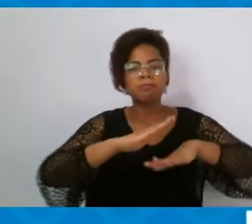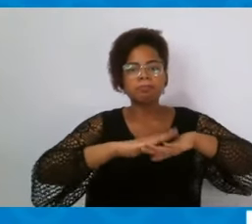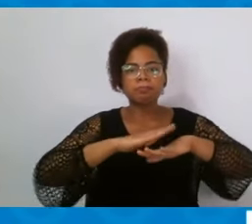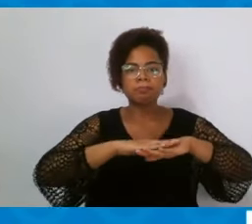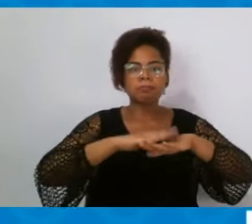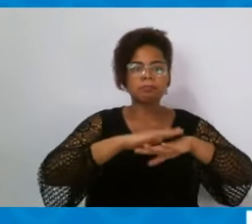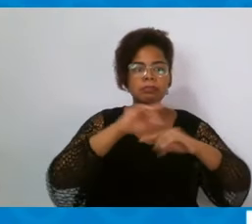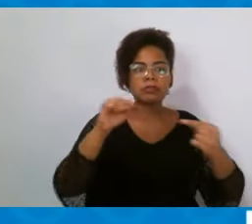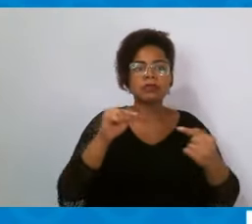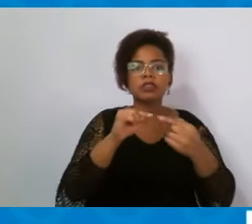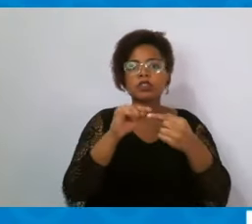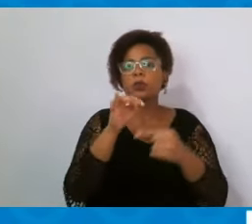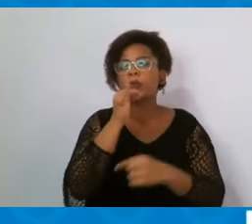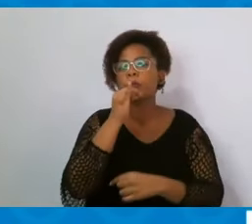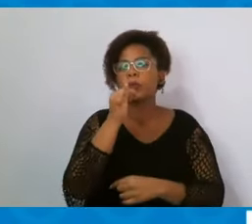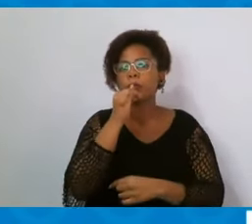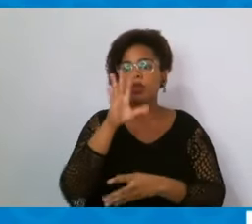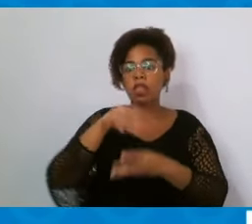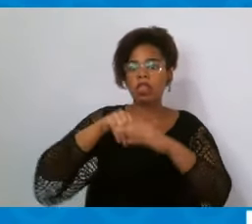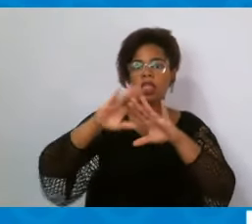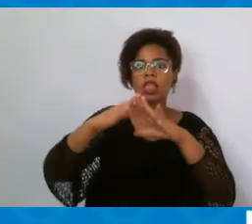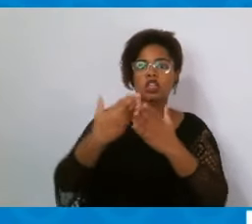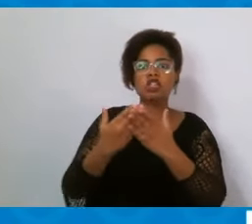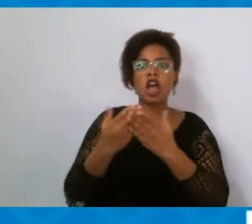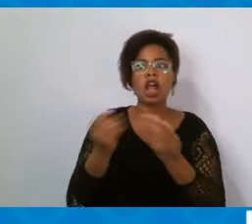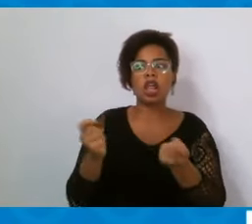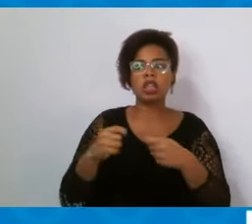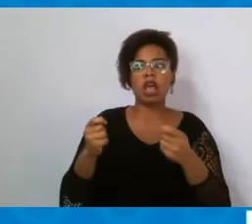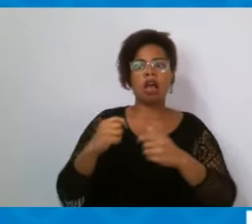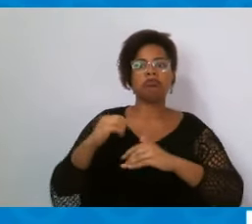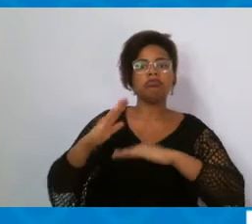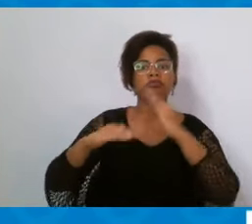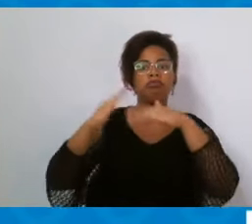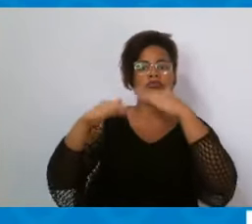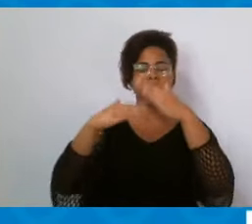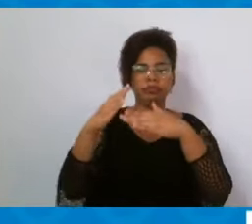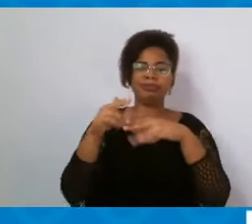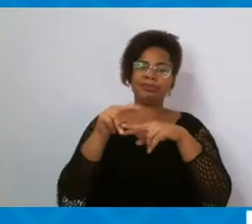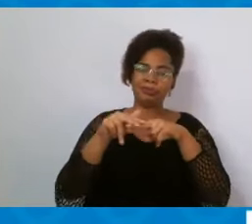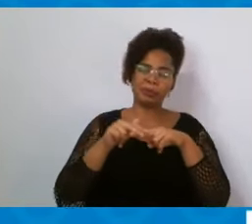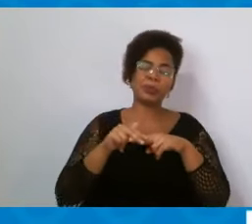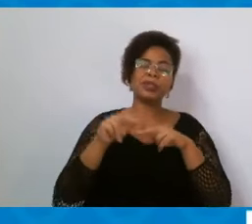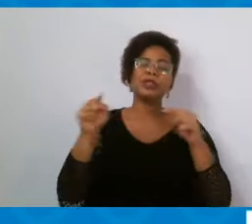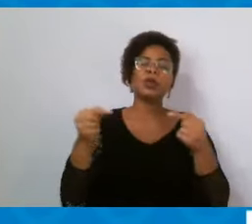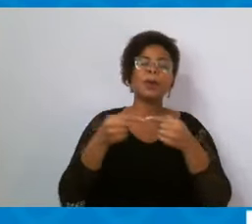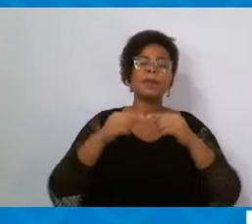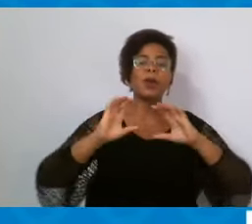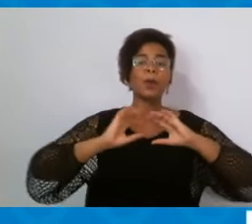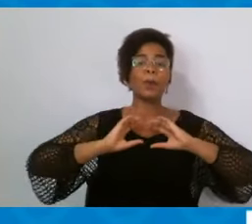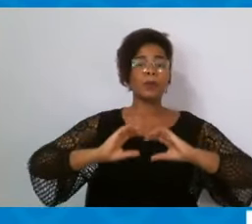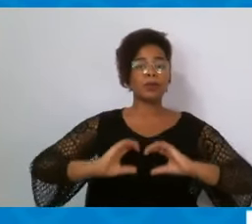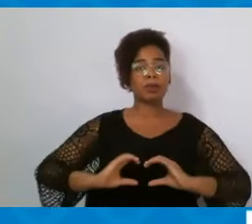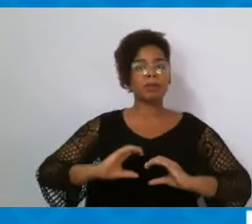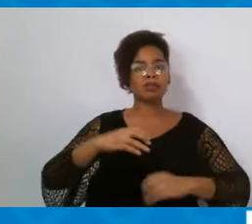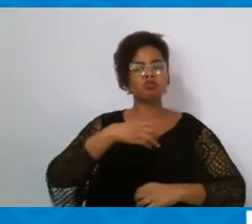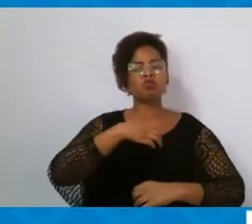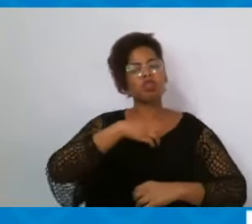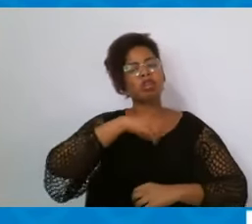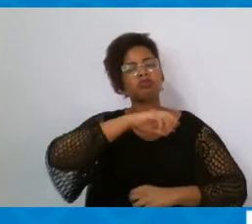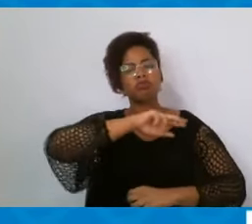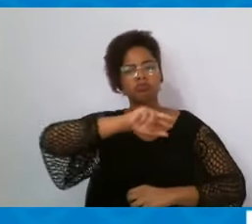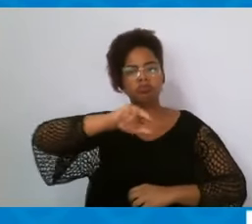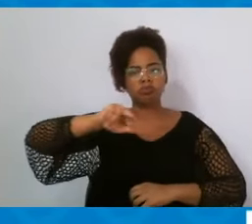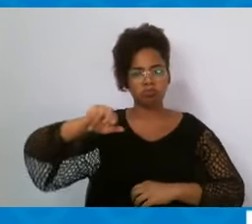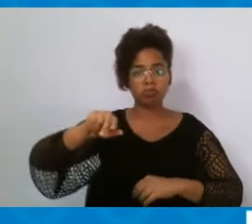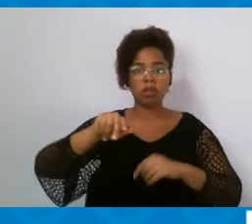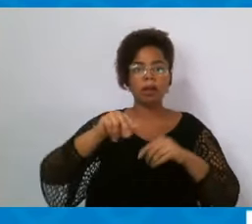escola. Veja que é uma avaliação completamente diferente, baseada em competências, muito mais do que uma certificação avaliativa que